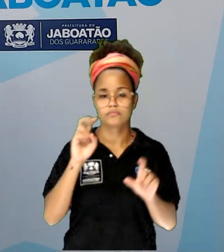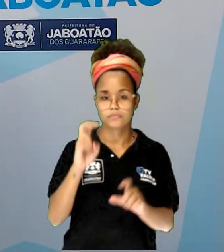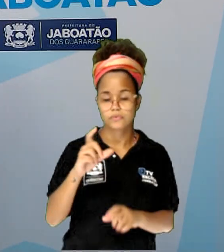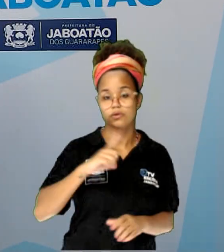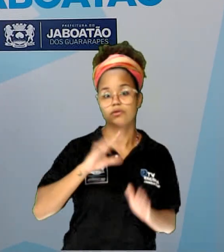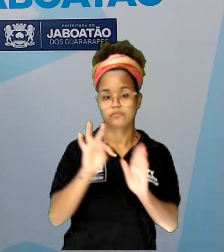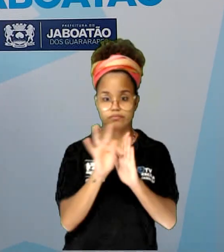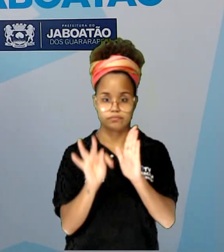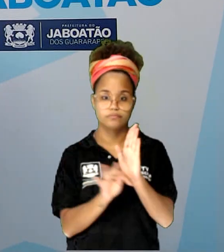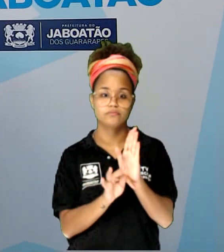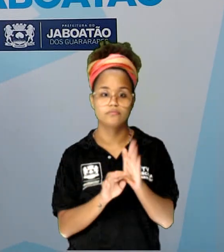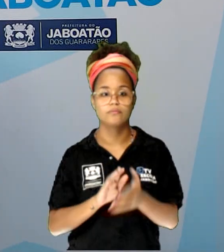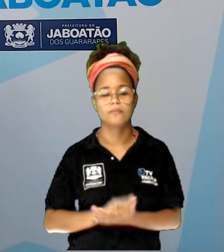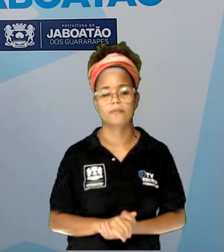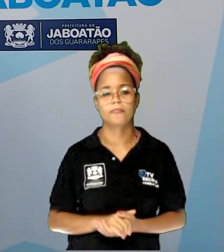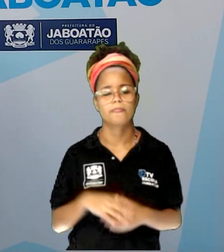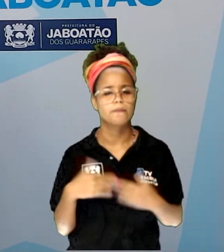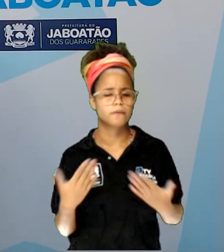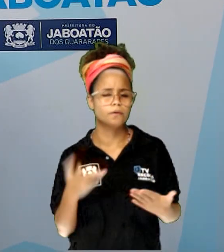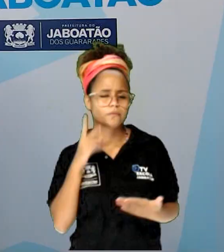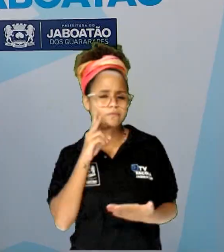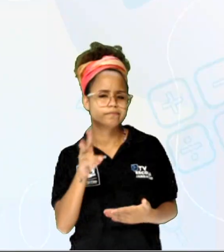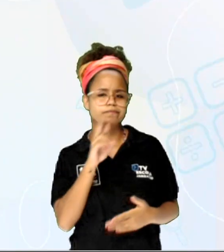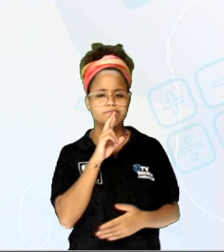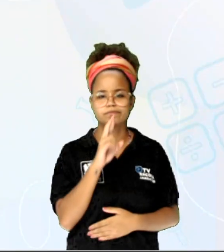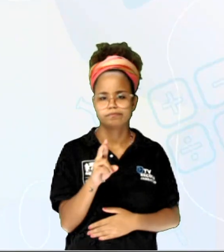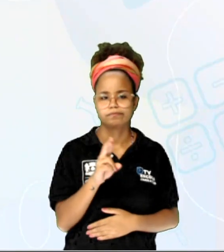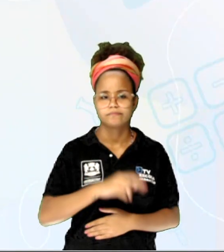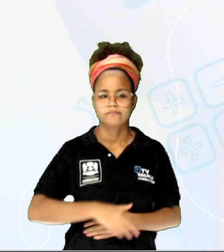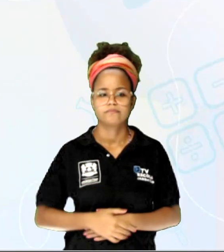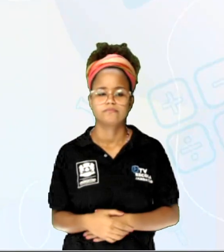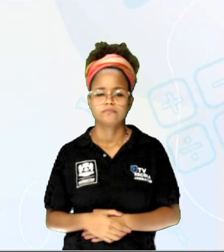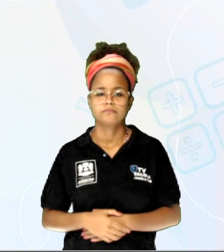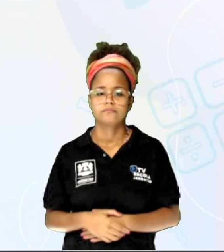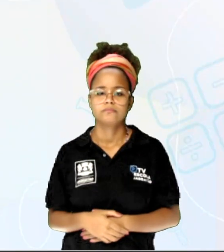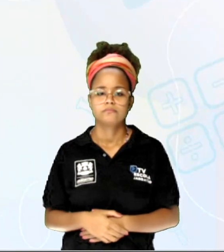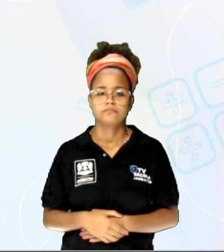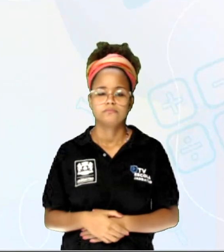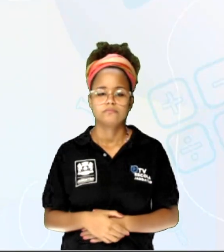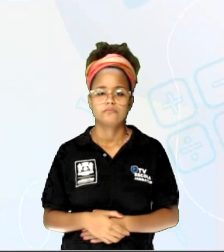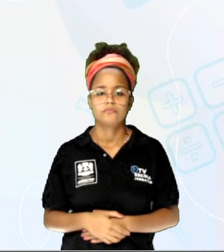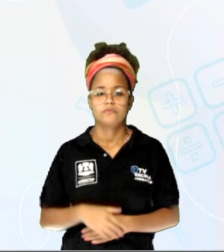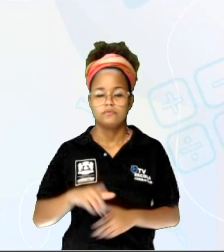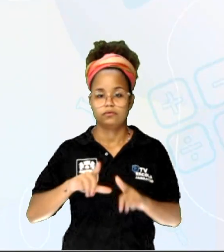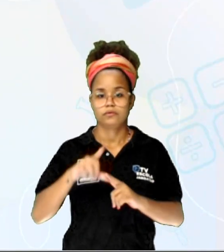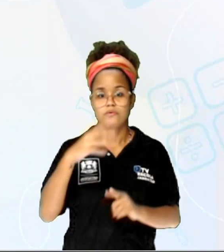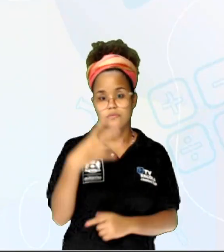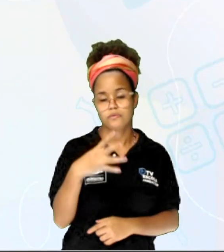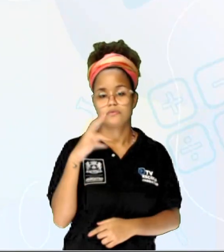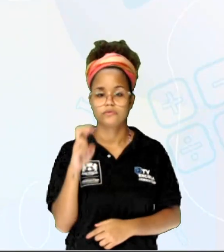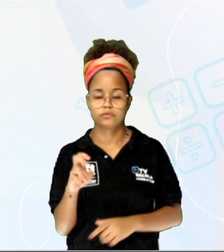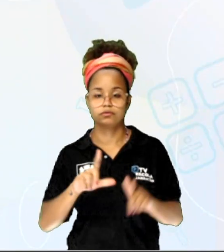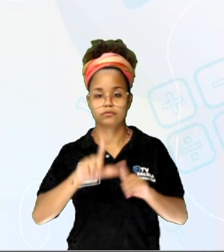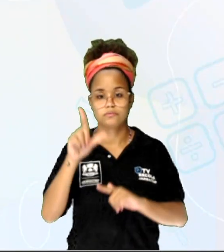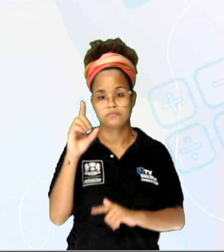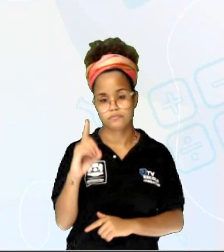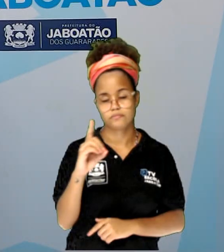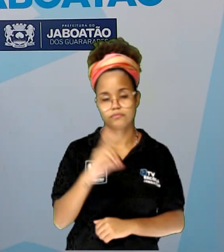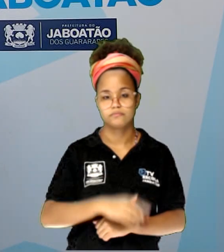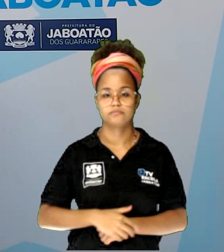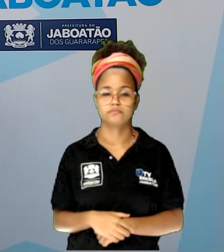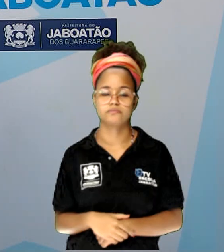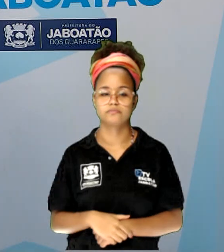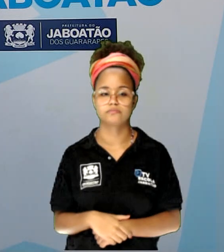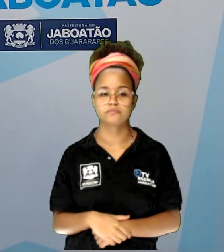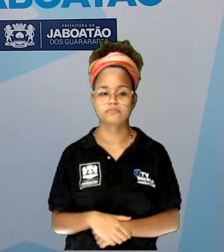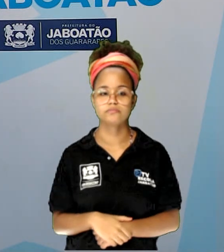texto, né? Portanto, vamos avaliar a nossa resposta. Os itens serão, então, 4 e 5, letra D.